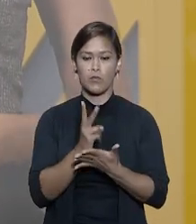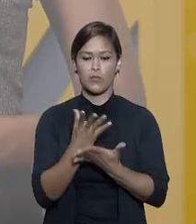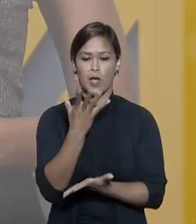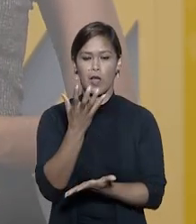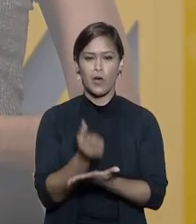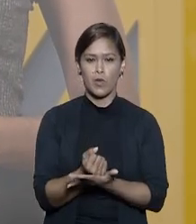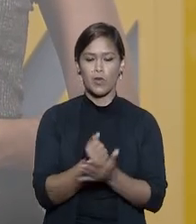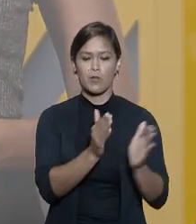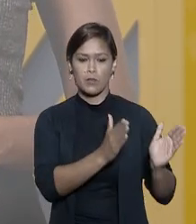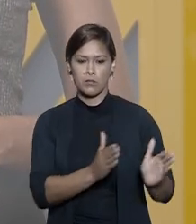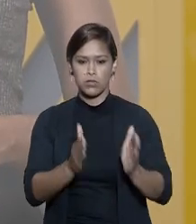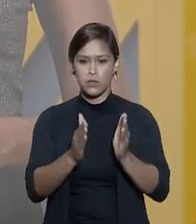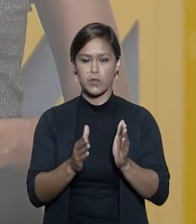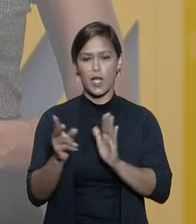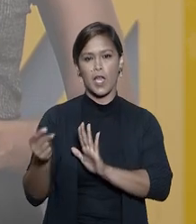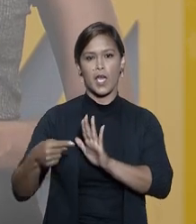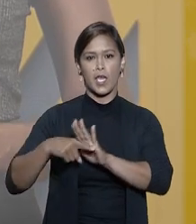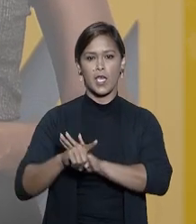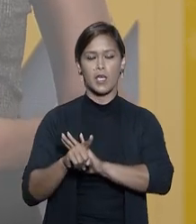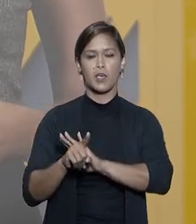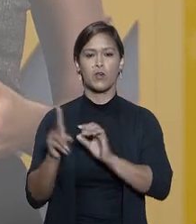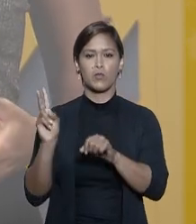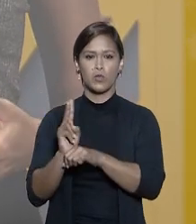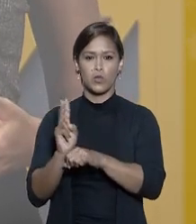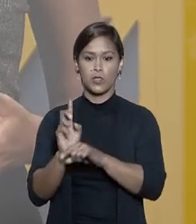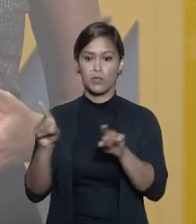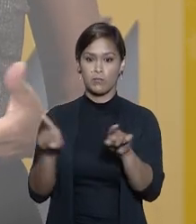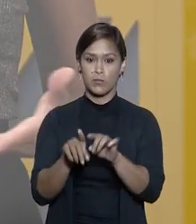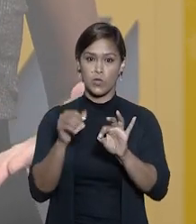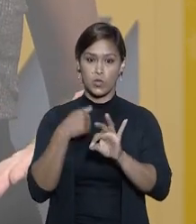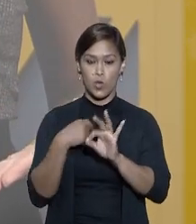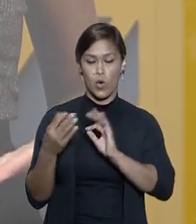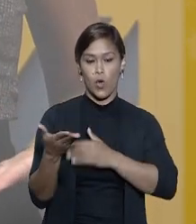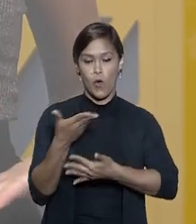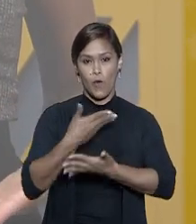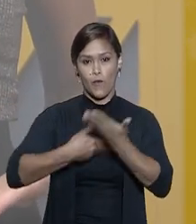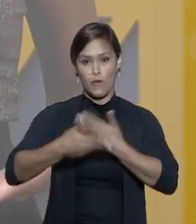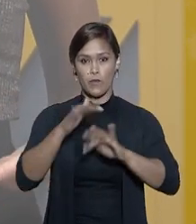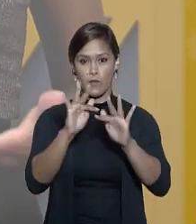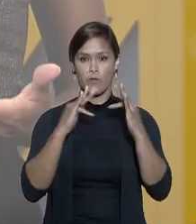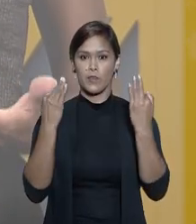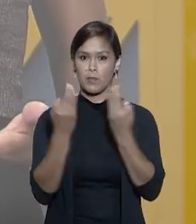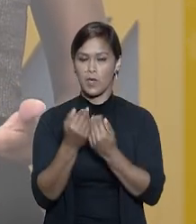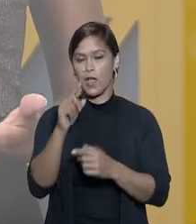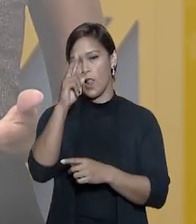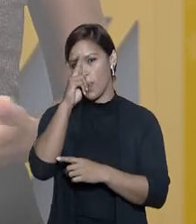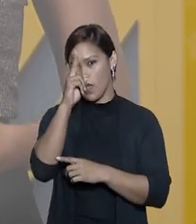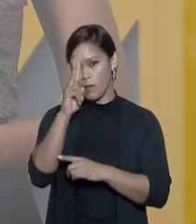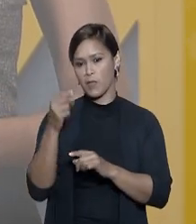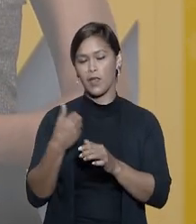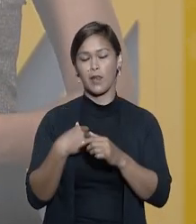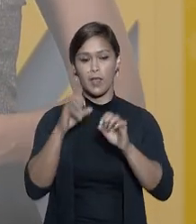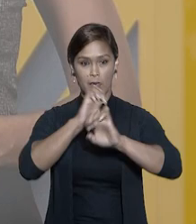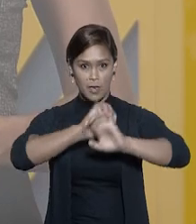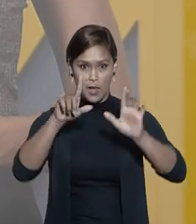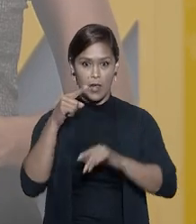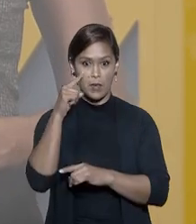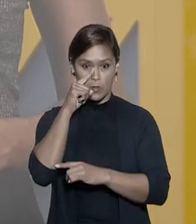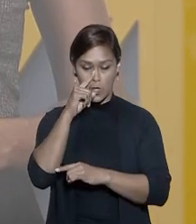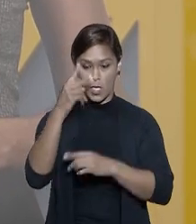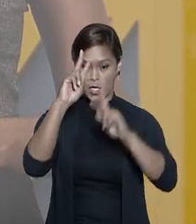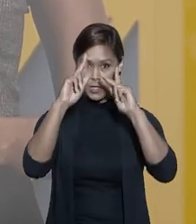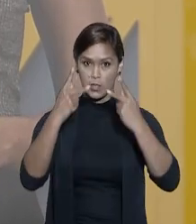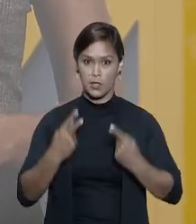o acolhimento temporário em abrigo institucional, em detrimento do convívio familiar, salvo quando há evidente risco à